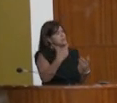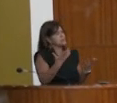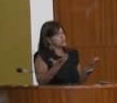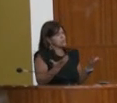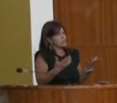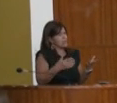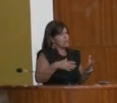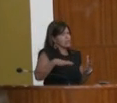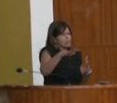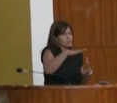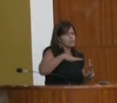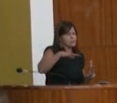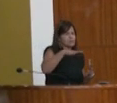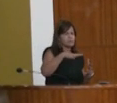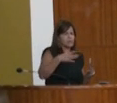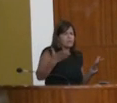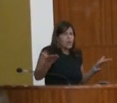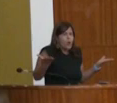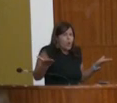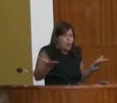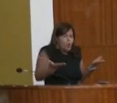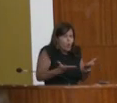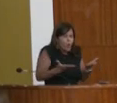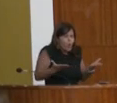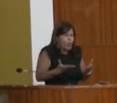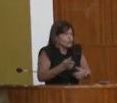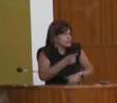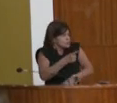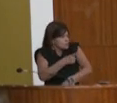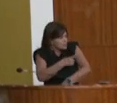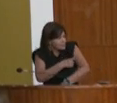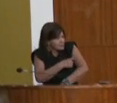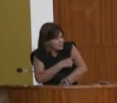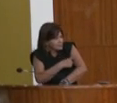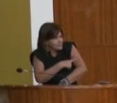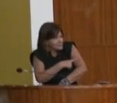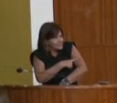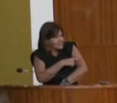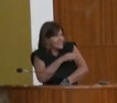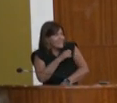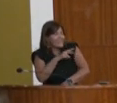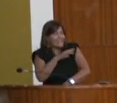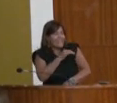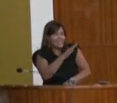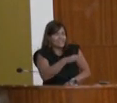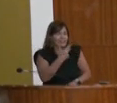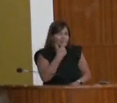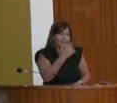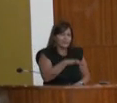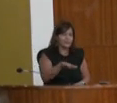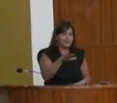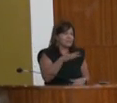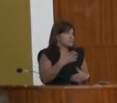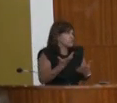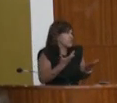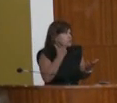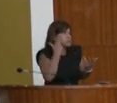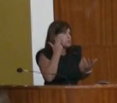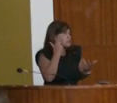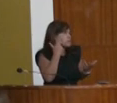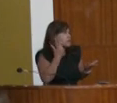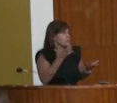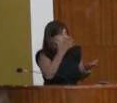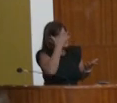Porque as crianças estão crescendo com a minha filha hoje, desde o primeiro ano da creche, para elas é natural uma pessoa com deficiência múltipla, as suas capacidades, as